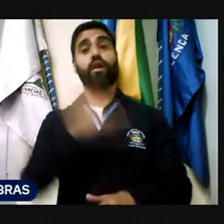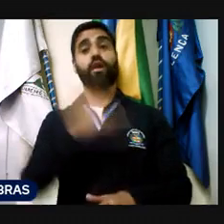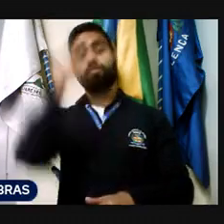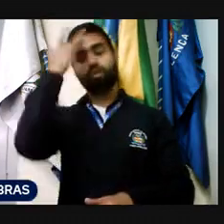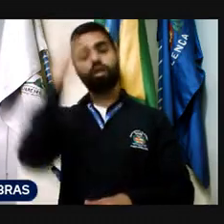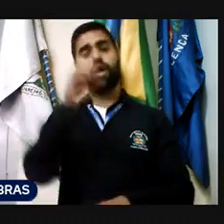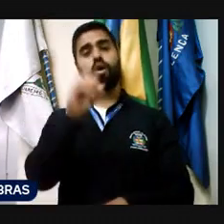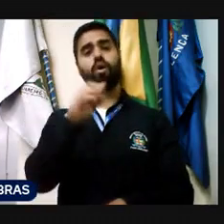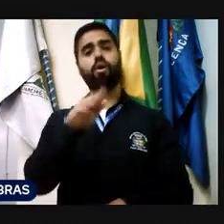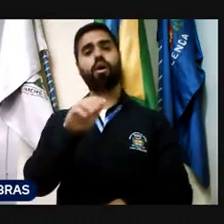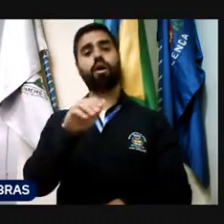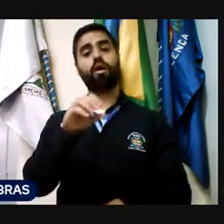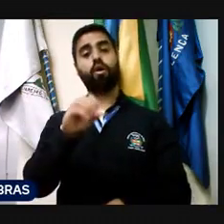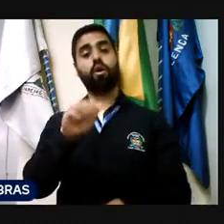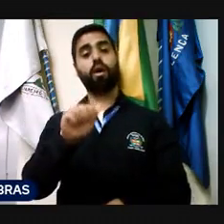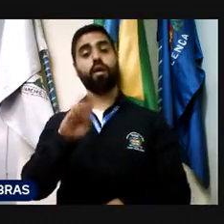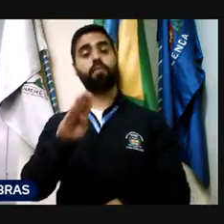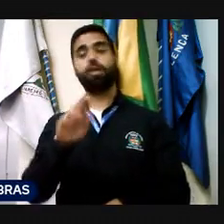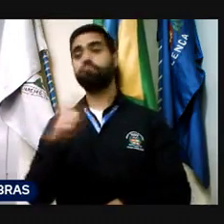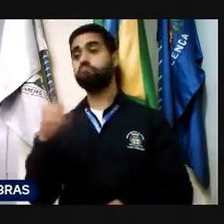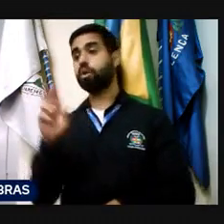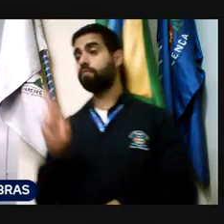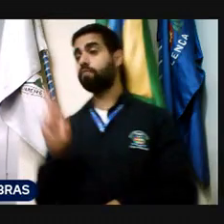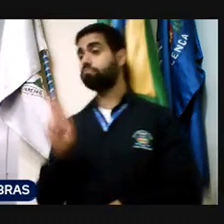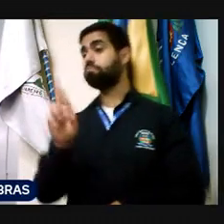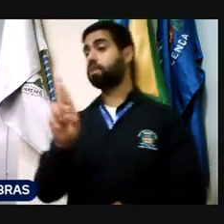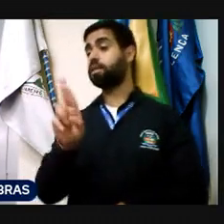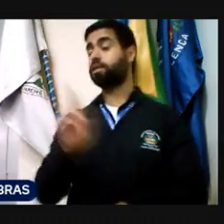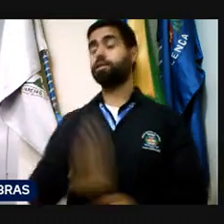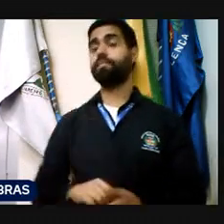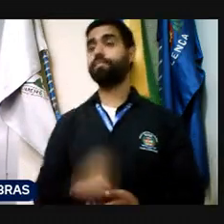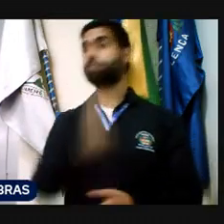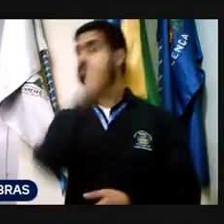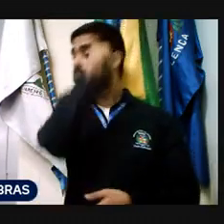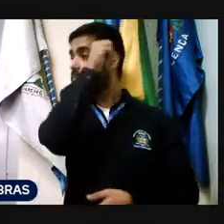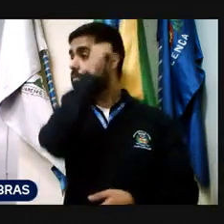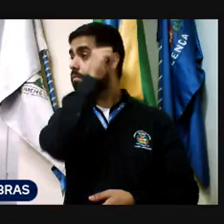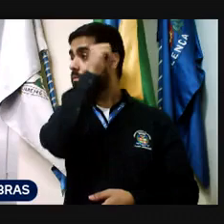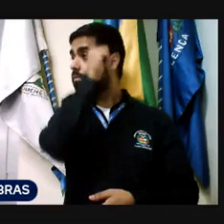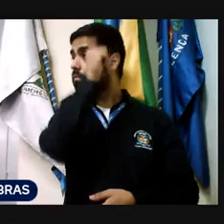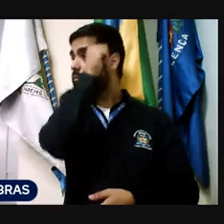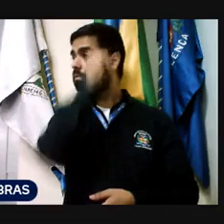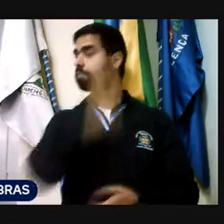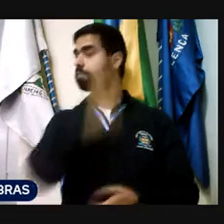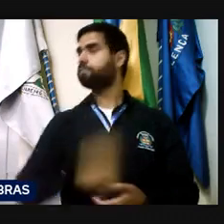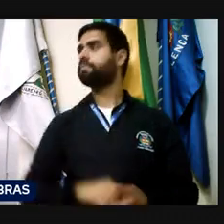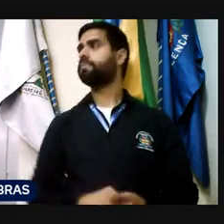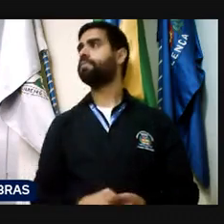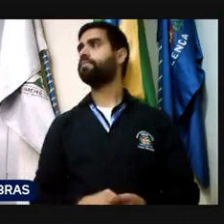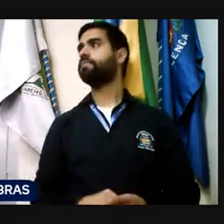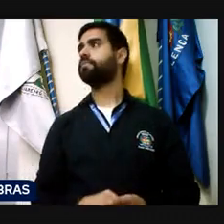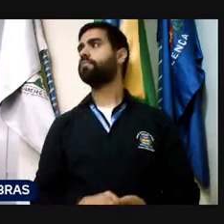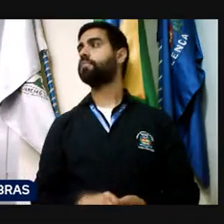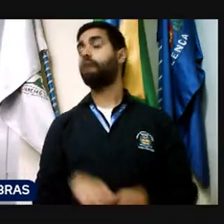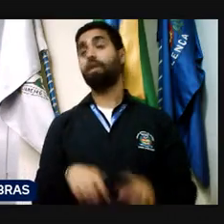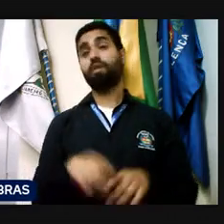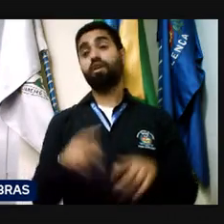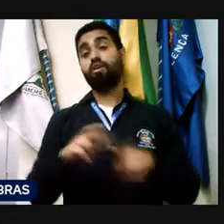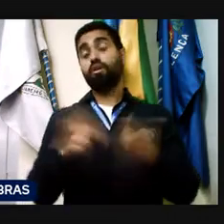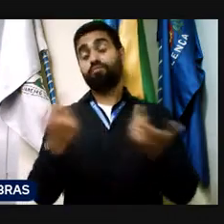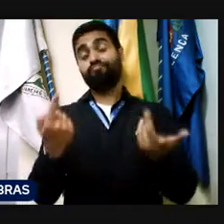mandou nenhum representante. E o que nos deixou assim, um pouco